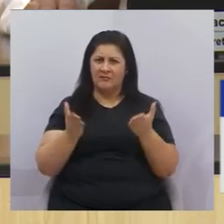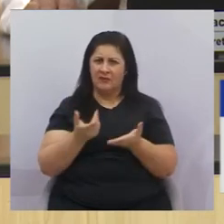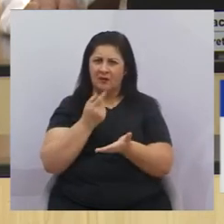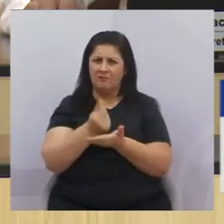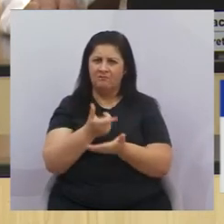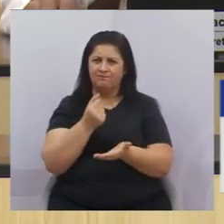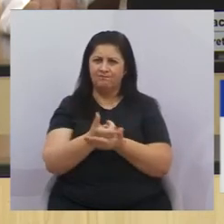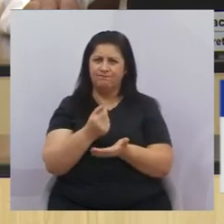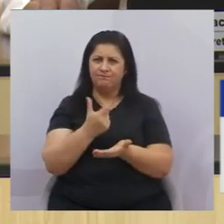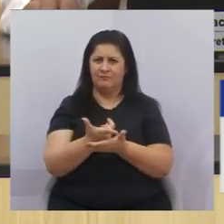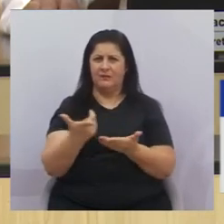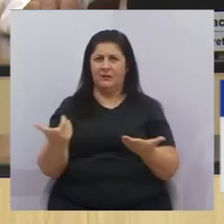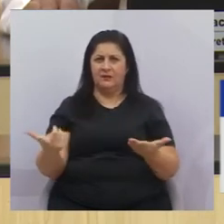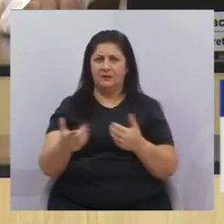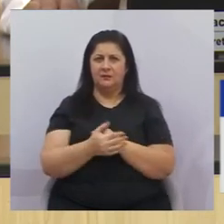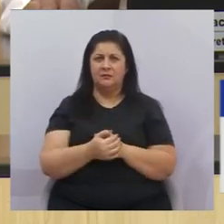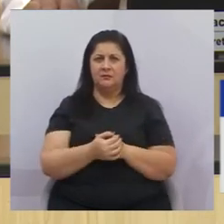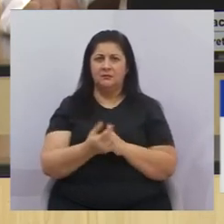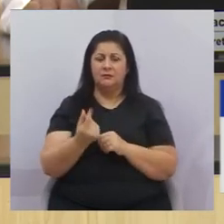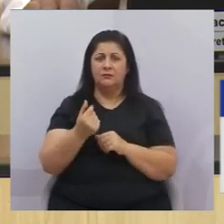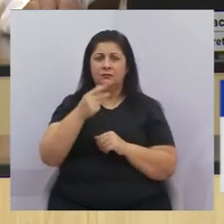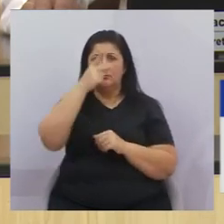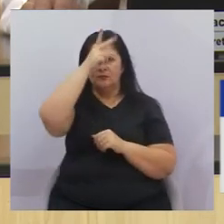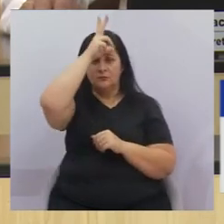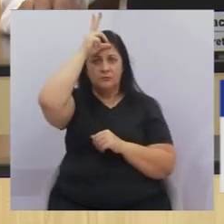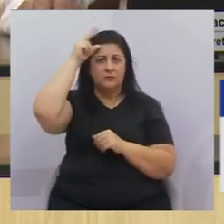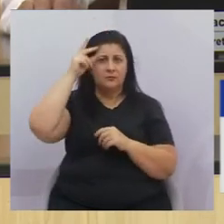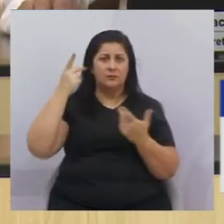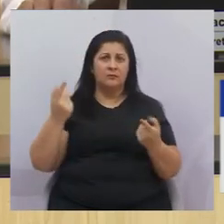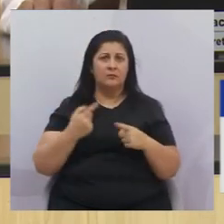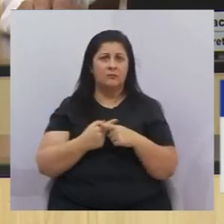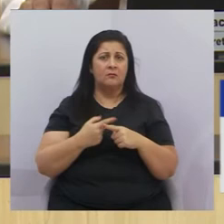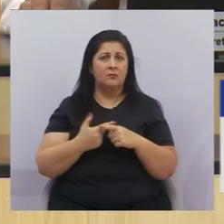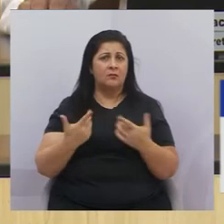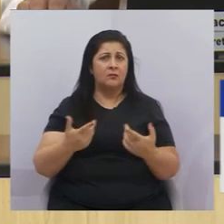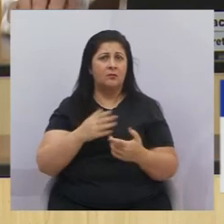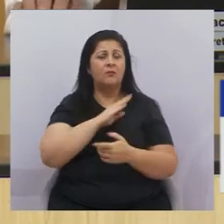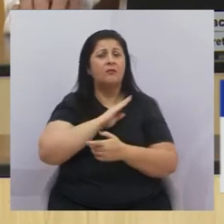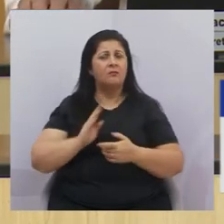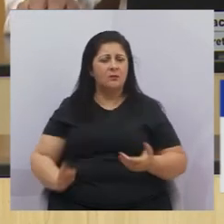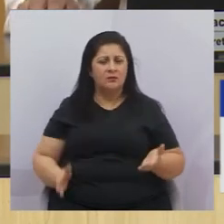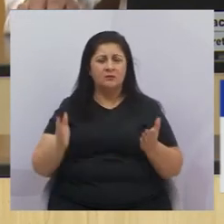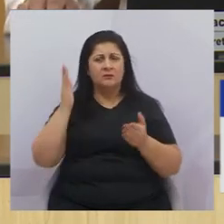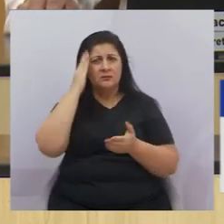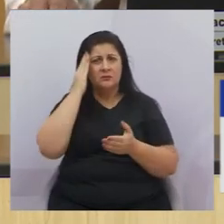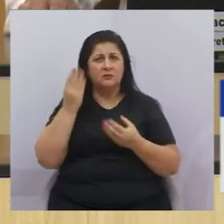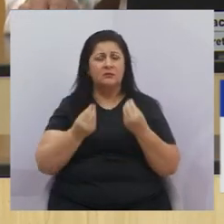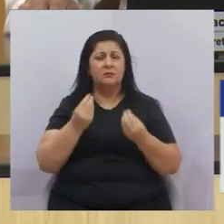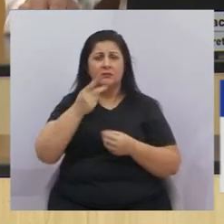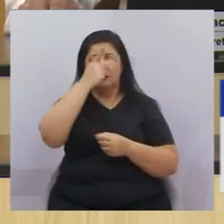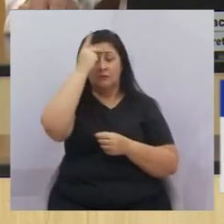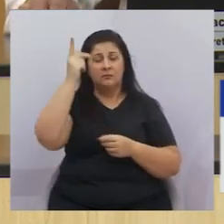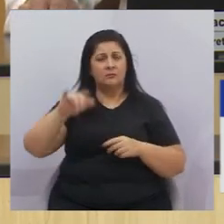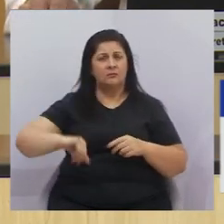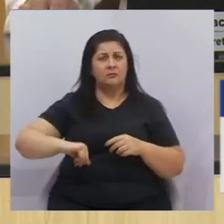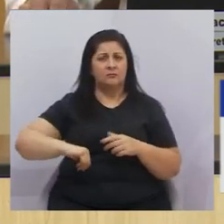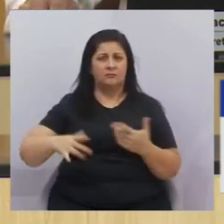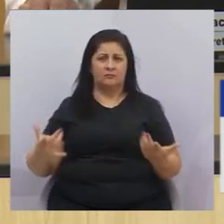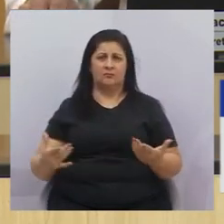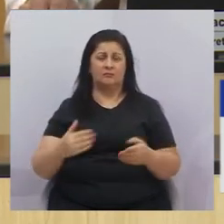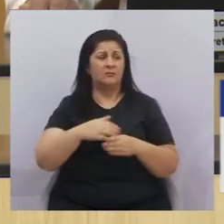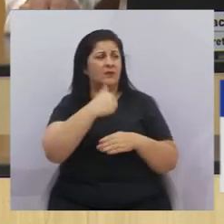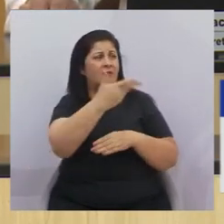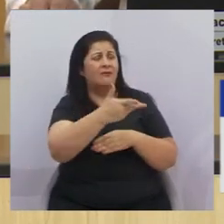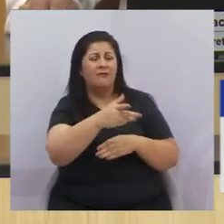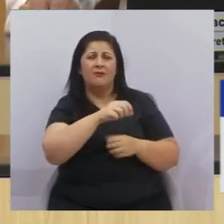gasto nenhum do poder público, até porque o poder público sabe o quanto as pessoas sofreram lá fora, na